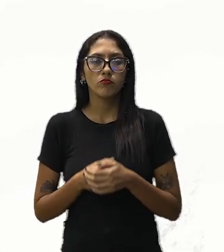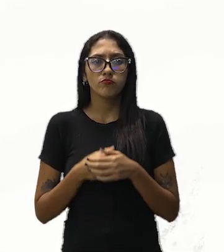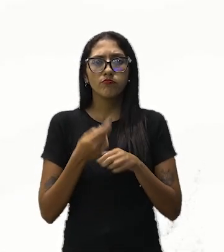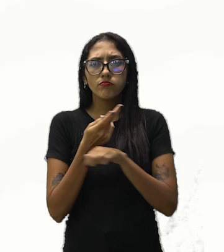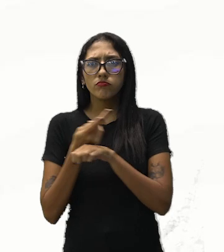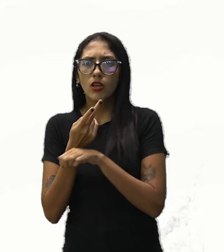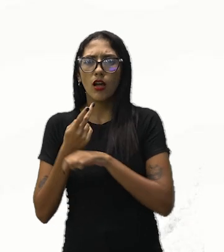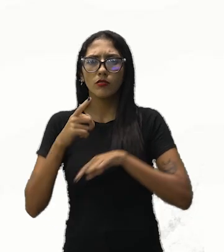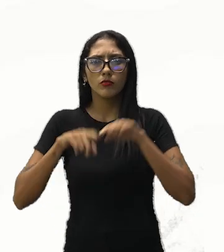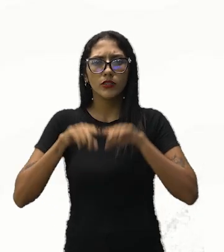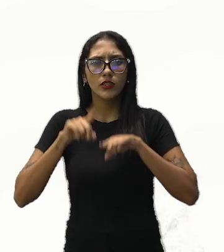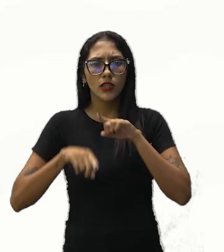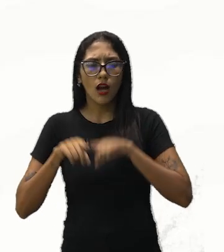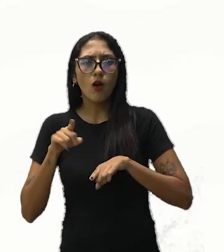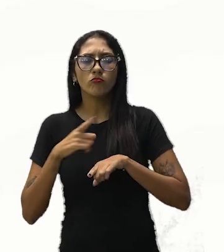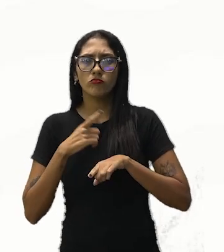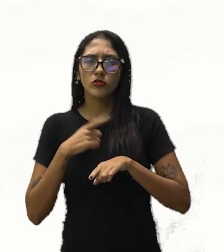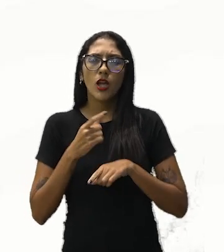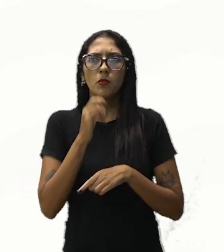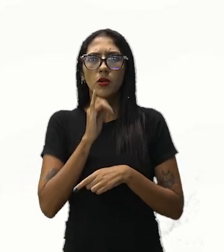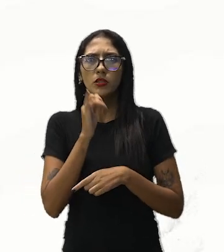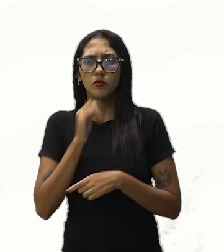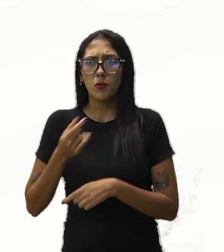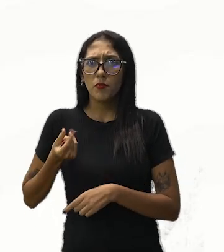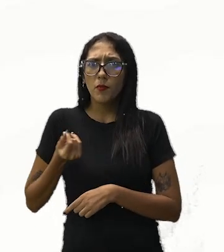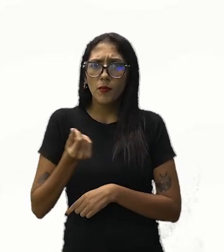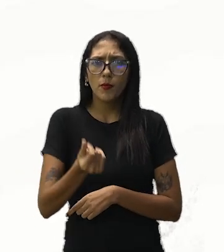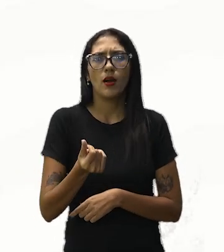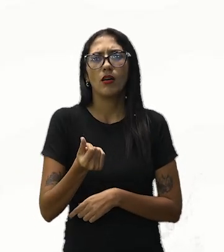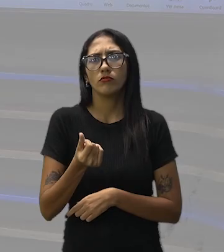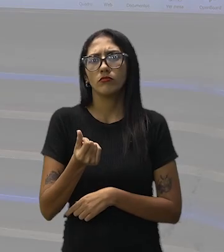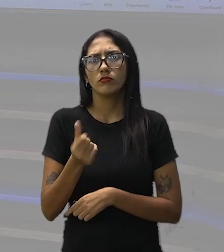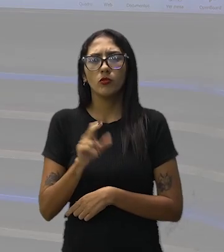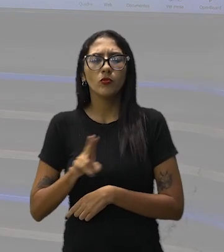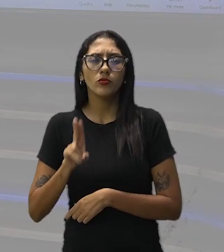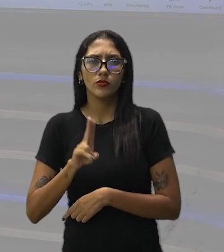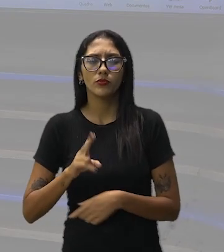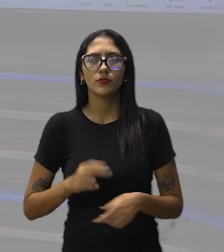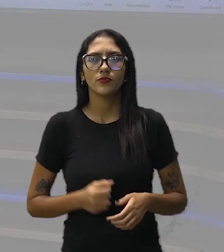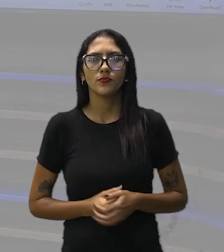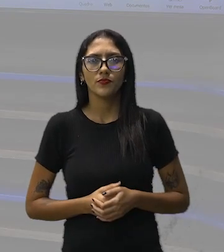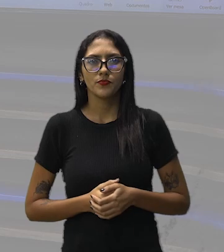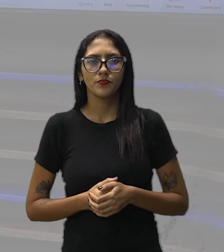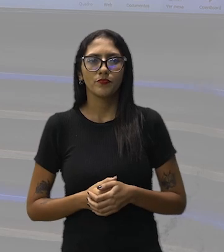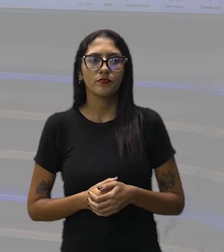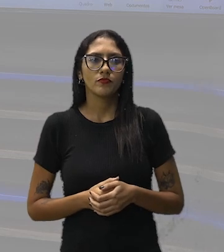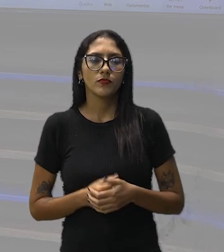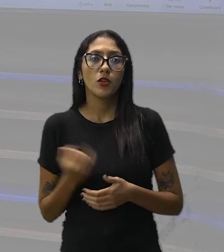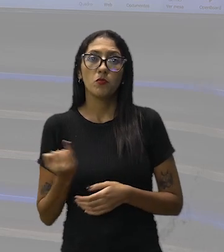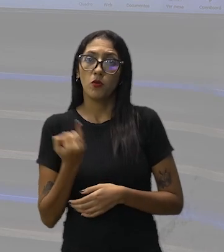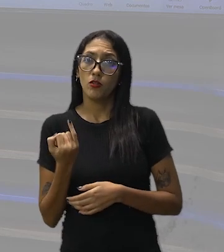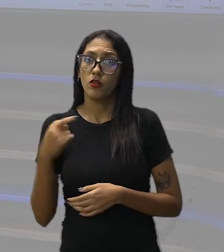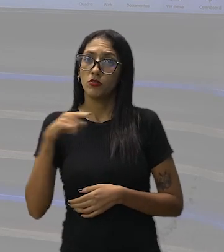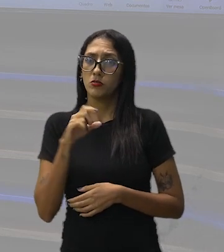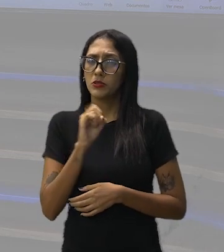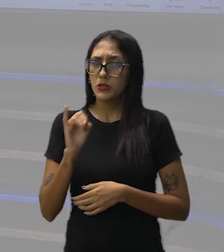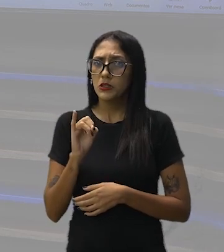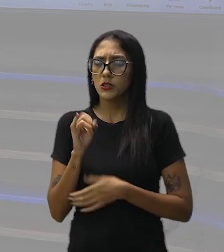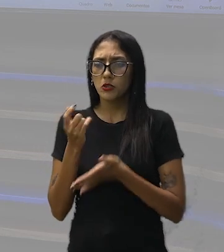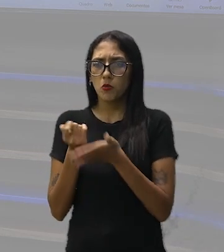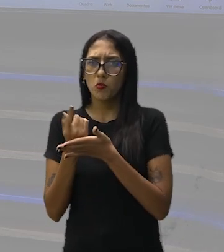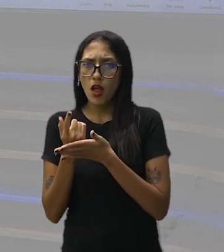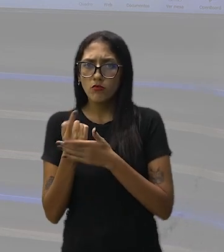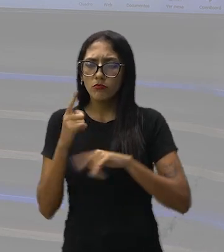e reparáveis. Ou seja, pessoal, é importante que quando você for comprar algum